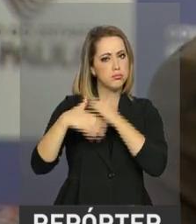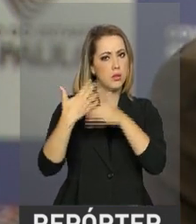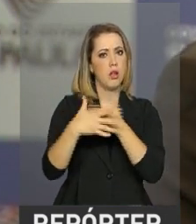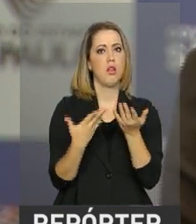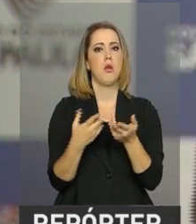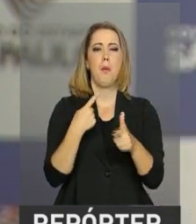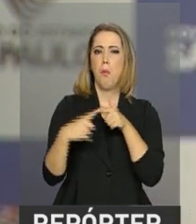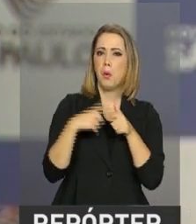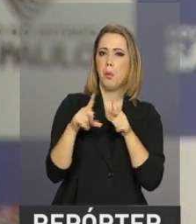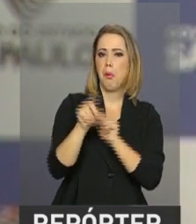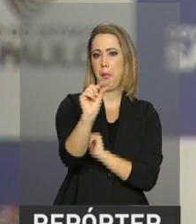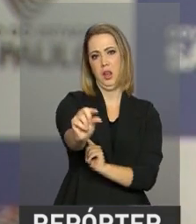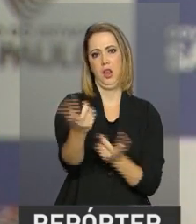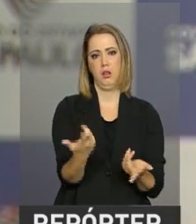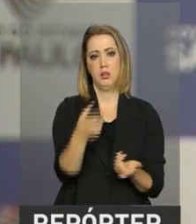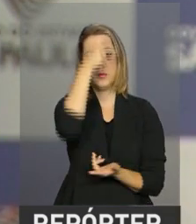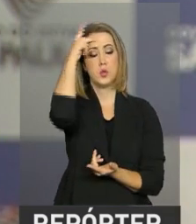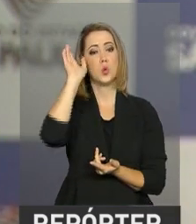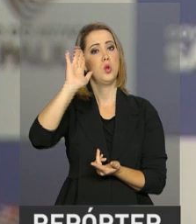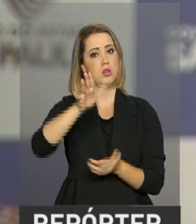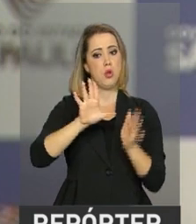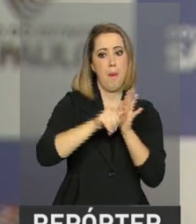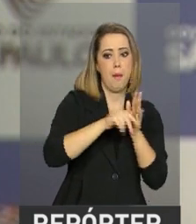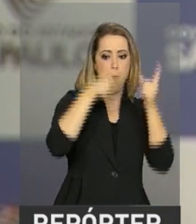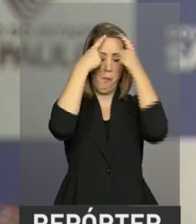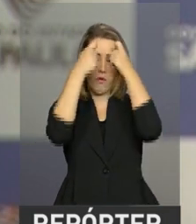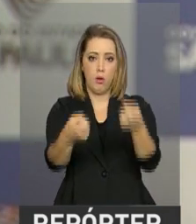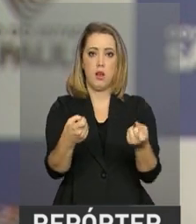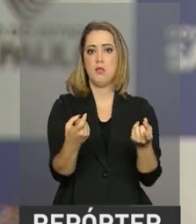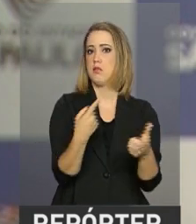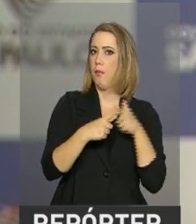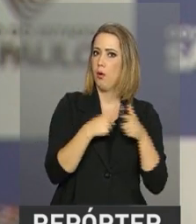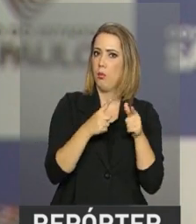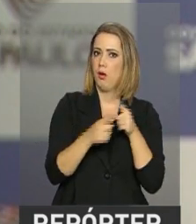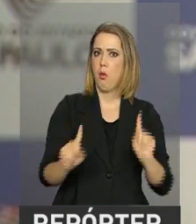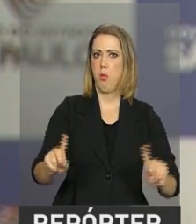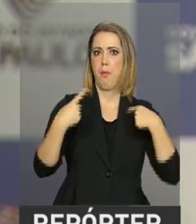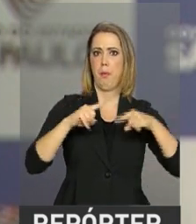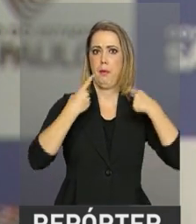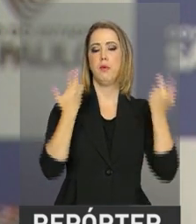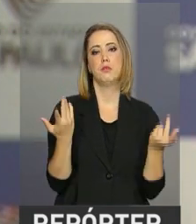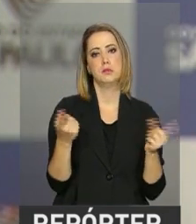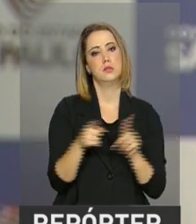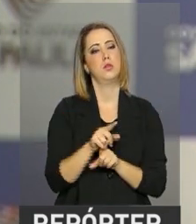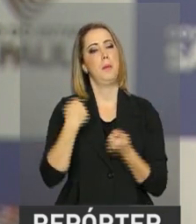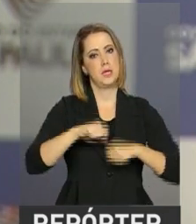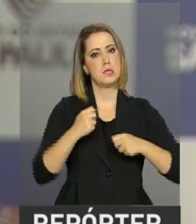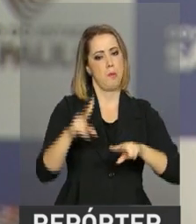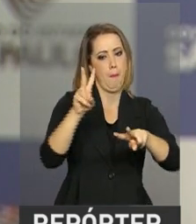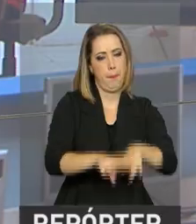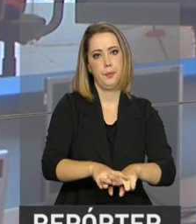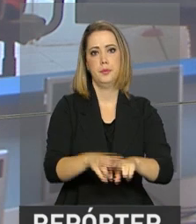leves aqueles reincidentes violência grave ameaça nós temos que mant-los